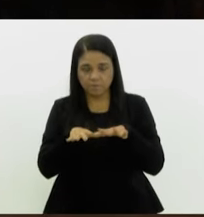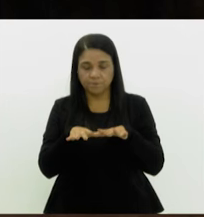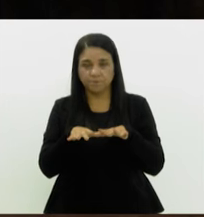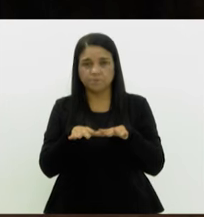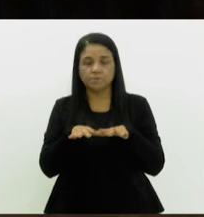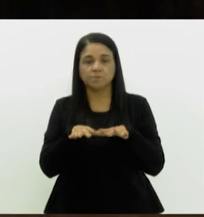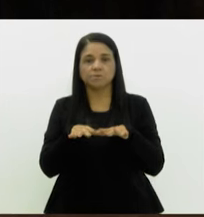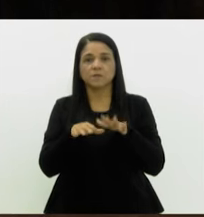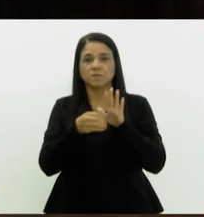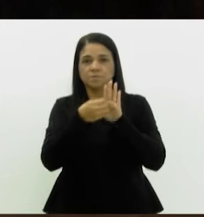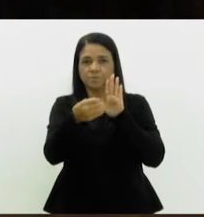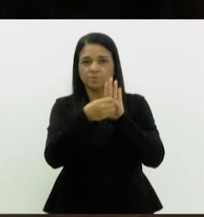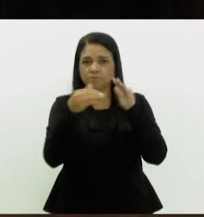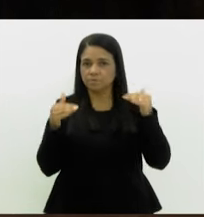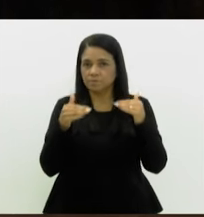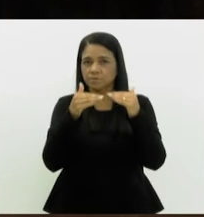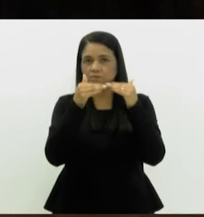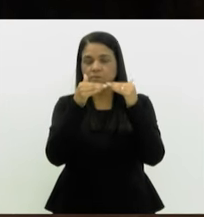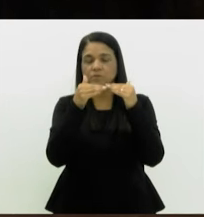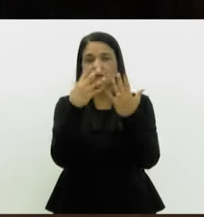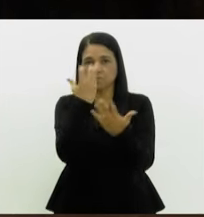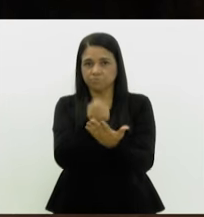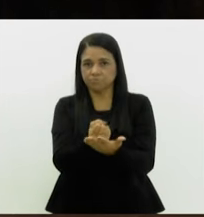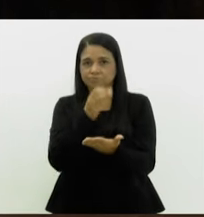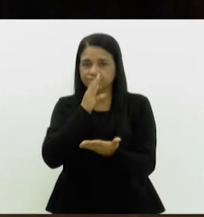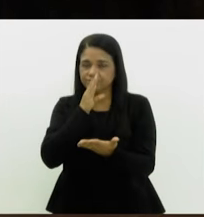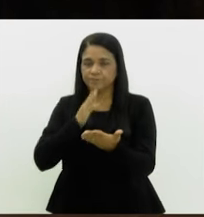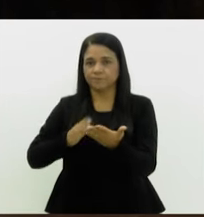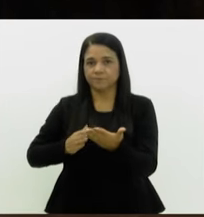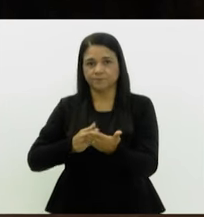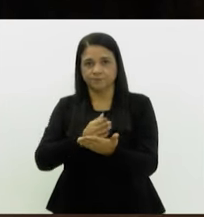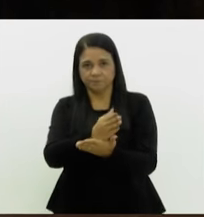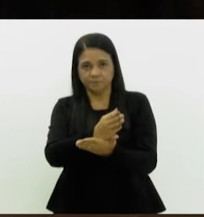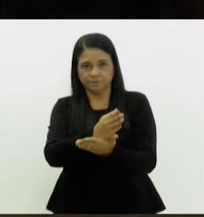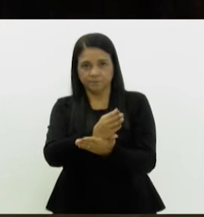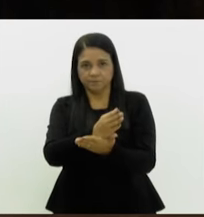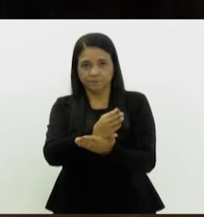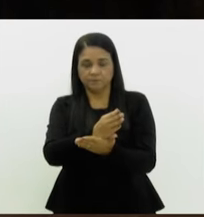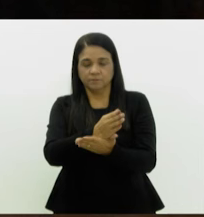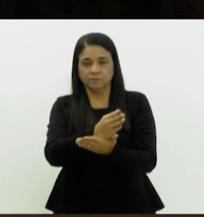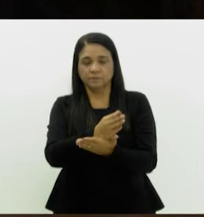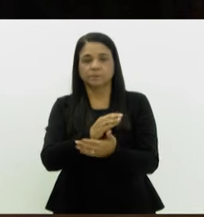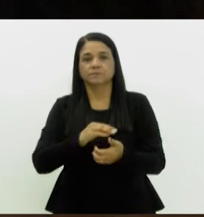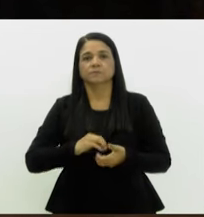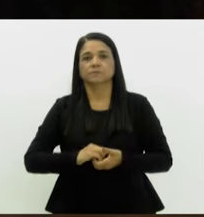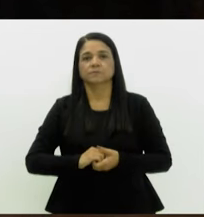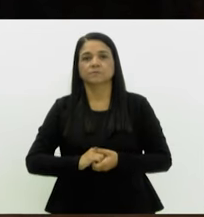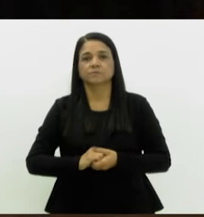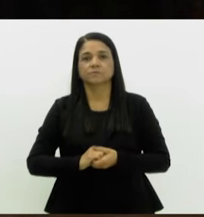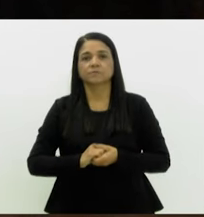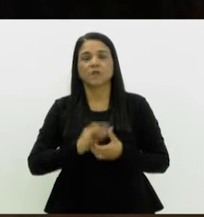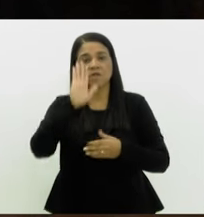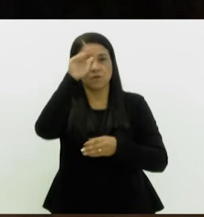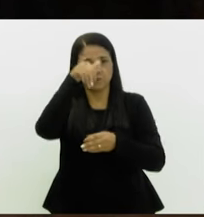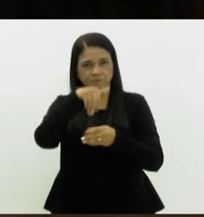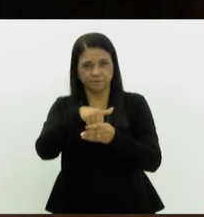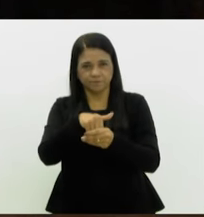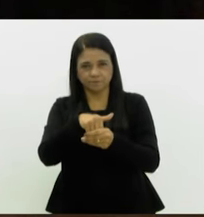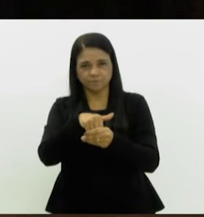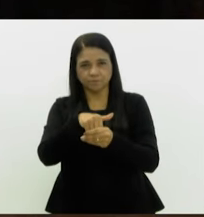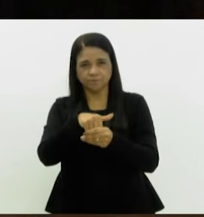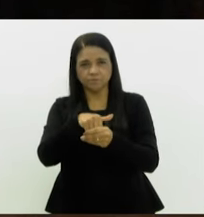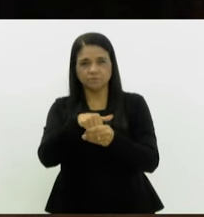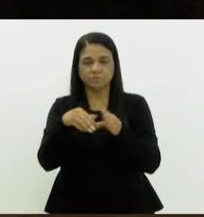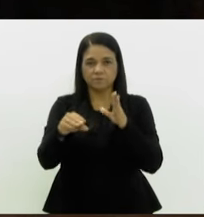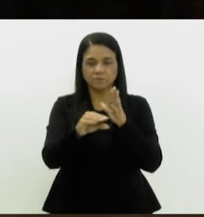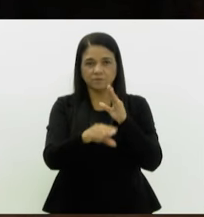com parecer favorável. Senhores que aprovam, permanece como estão, aprovado. Em votação, a